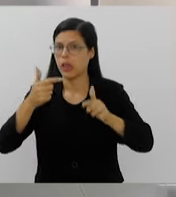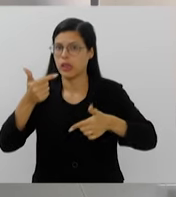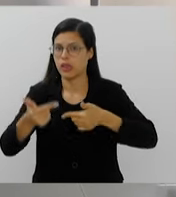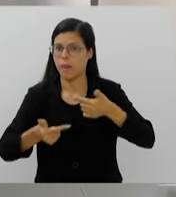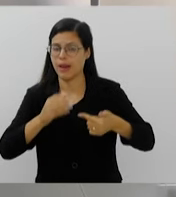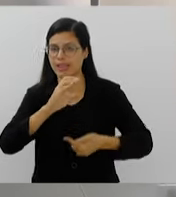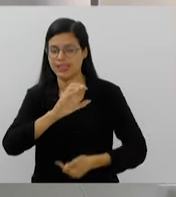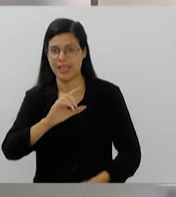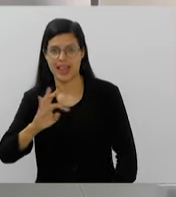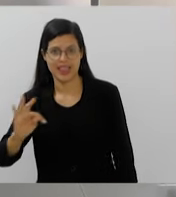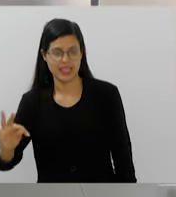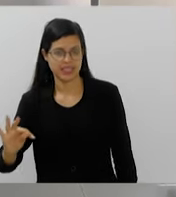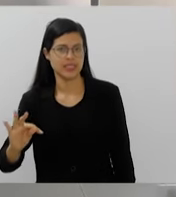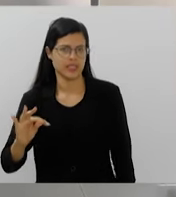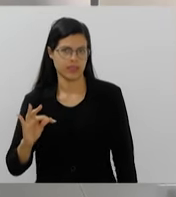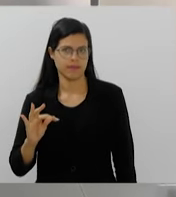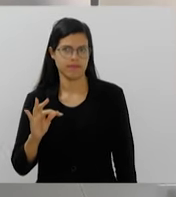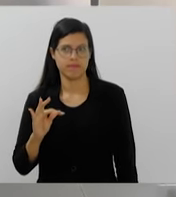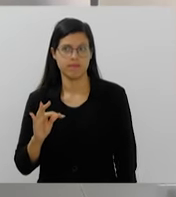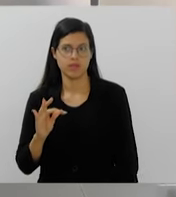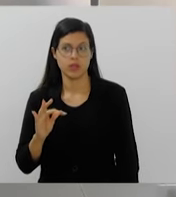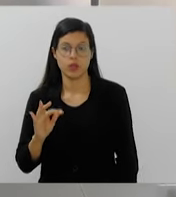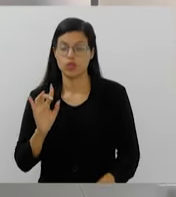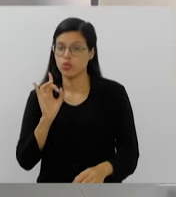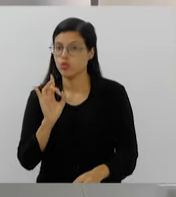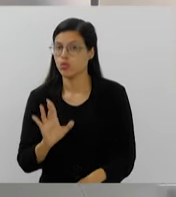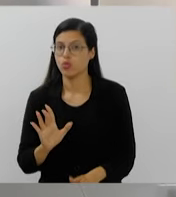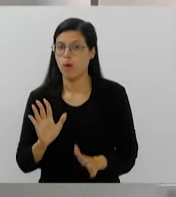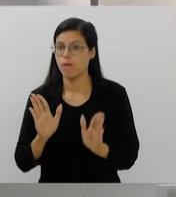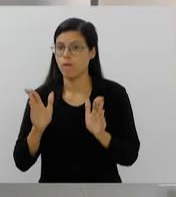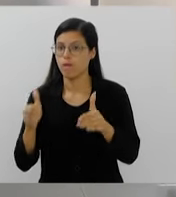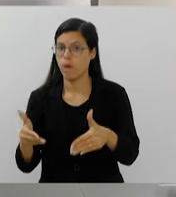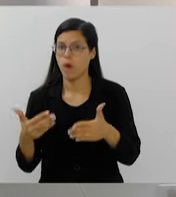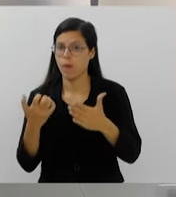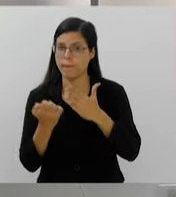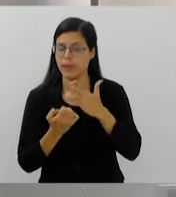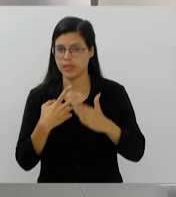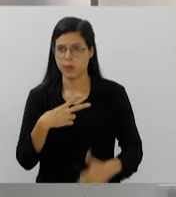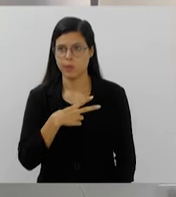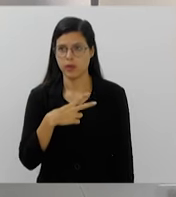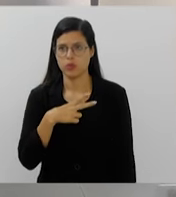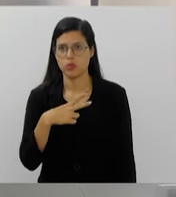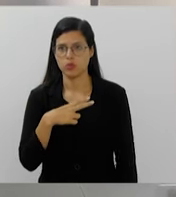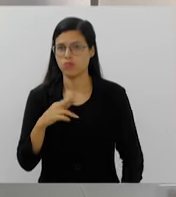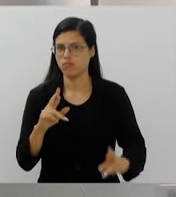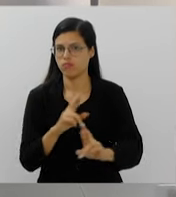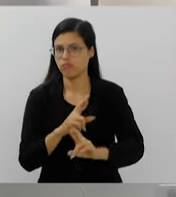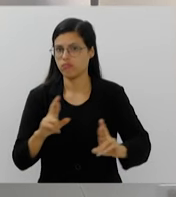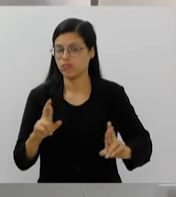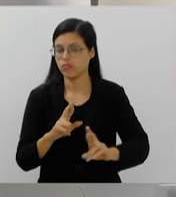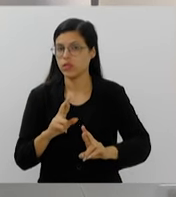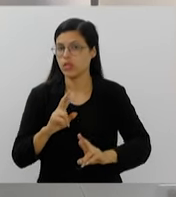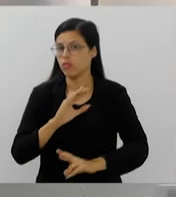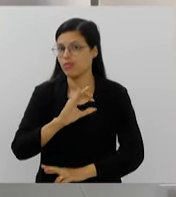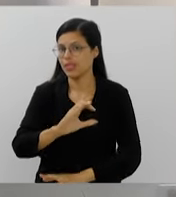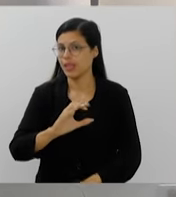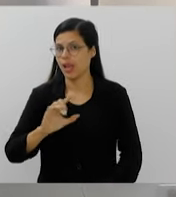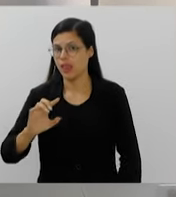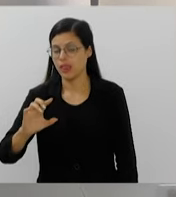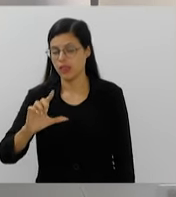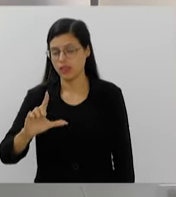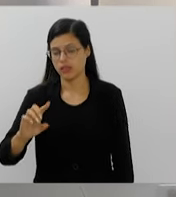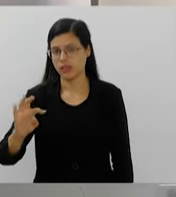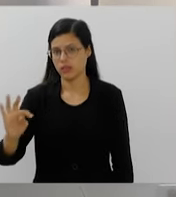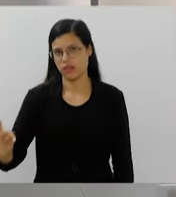na consolidação das leis de trabalho, elas exclusivamente fazem direito para as relações trabalhistas, para as